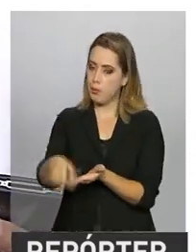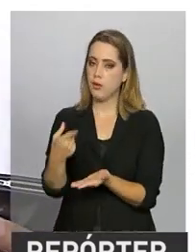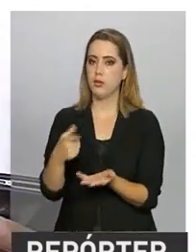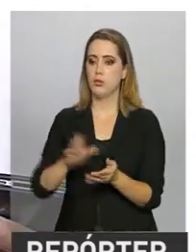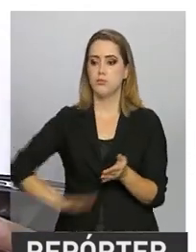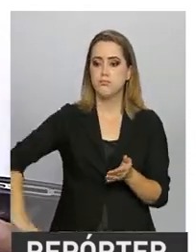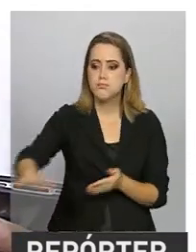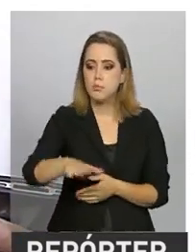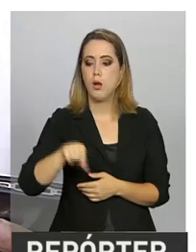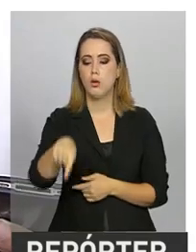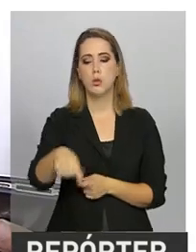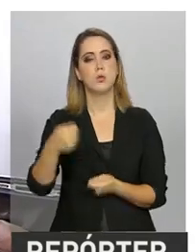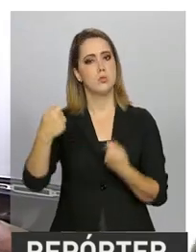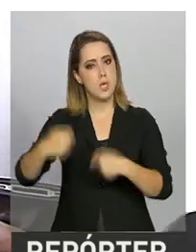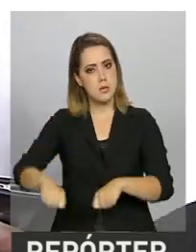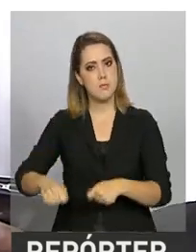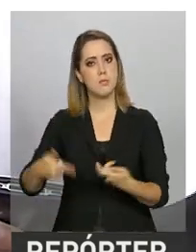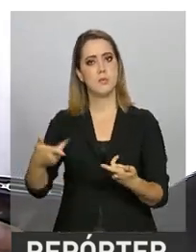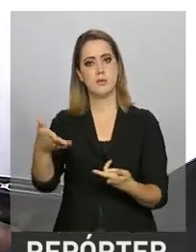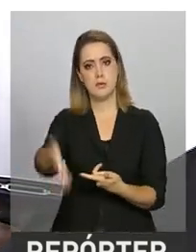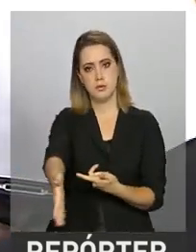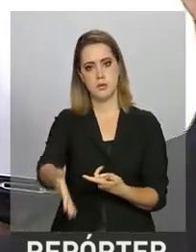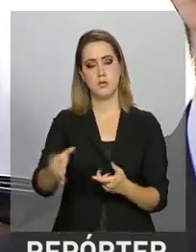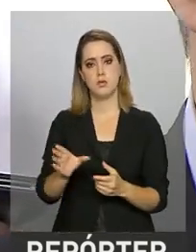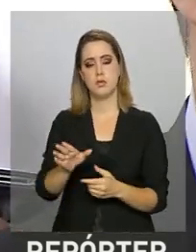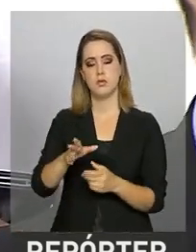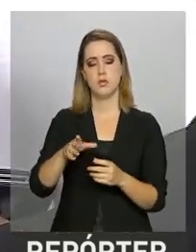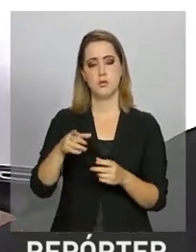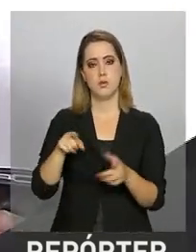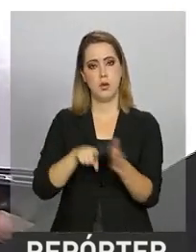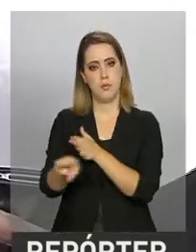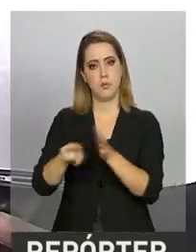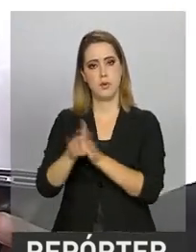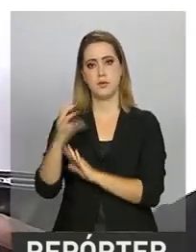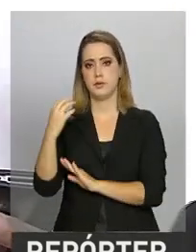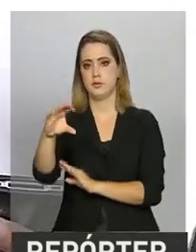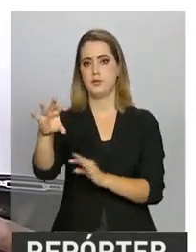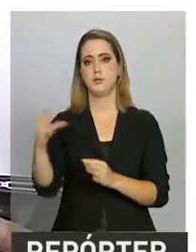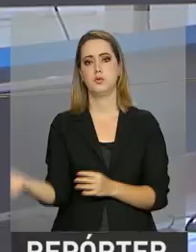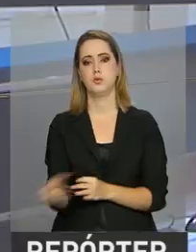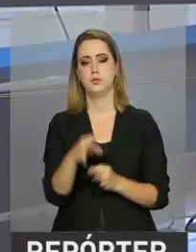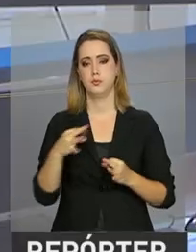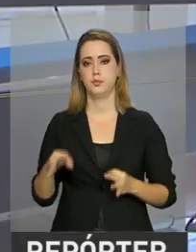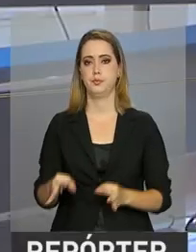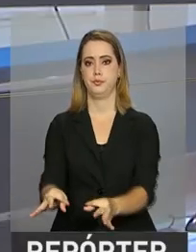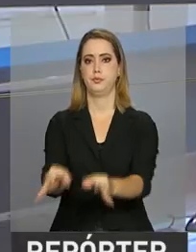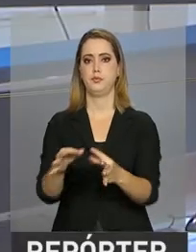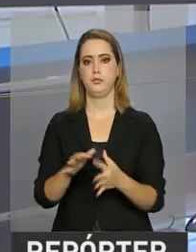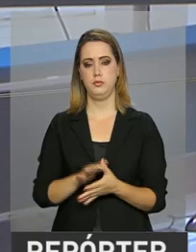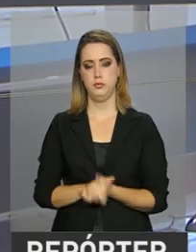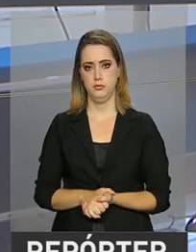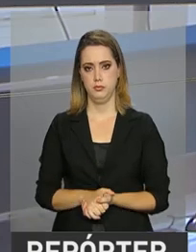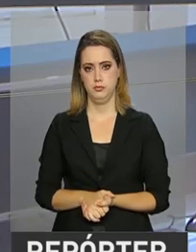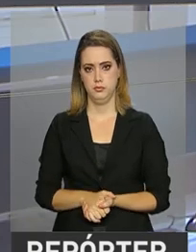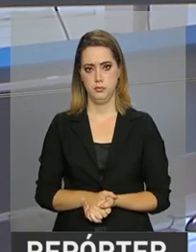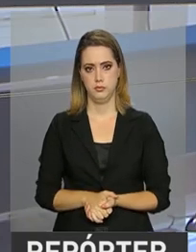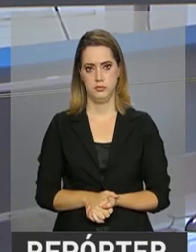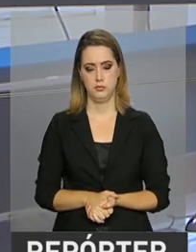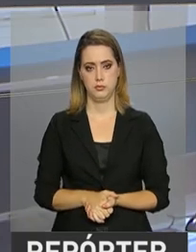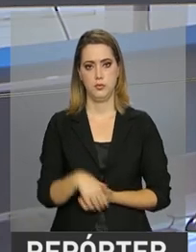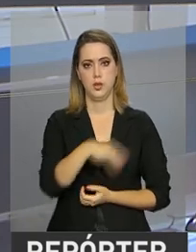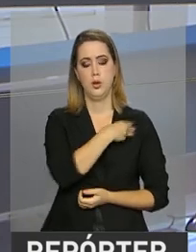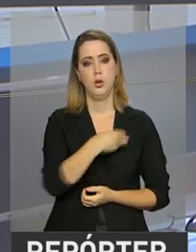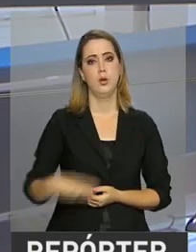bastante precisas nesse campo, na pesquisa, na ciência e na inovação. O ministro da